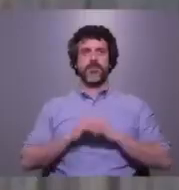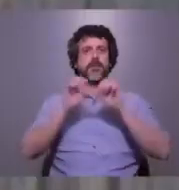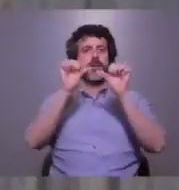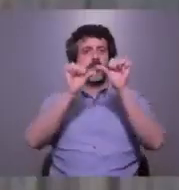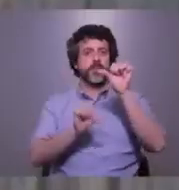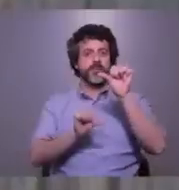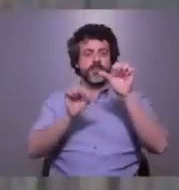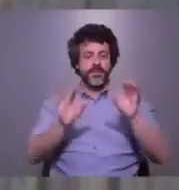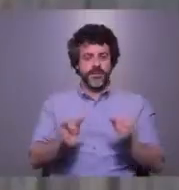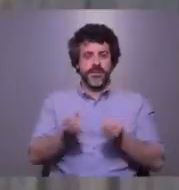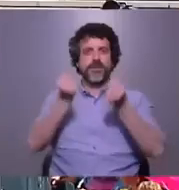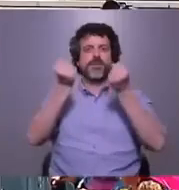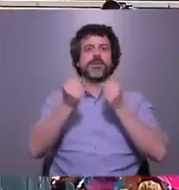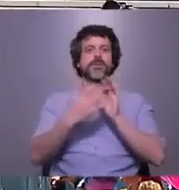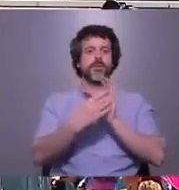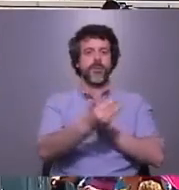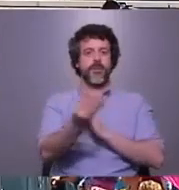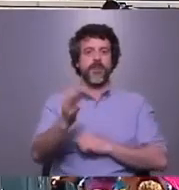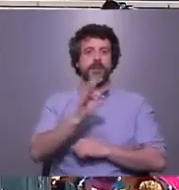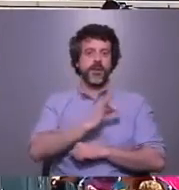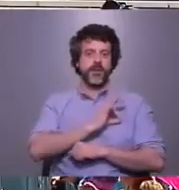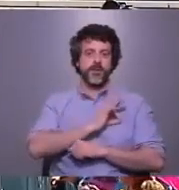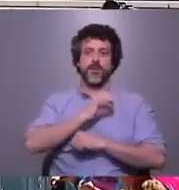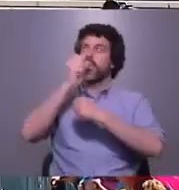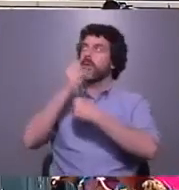Palavra da salvação.